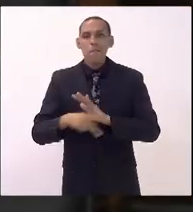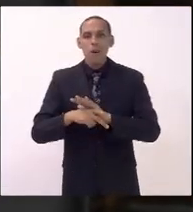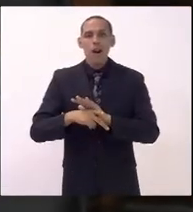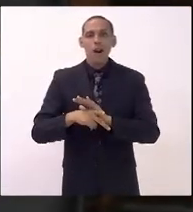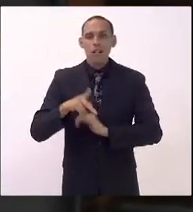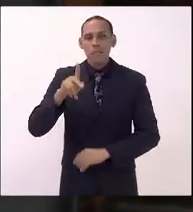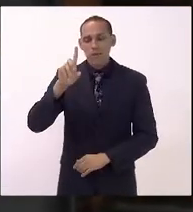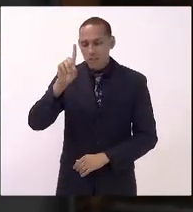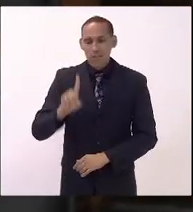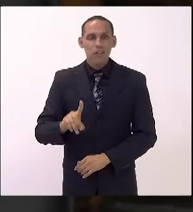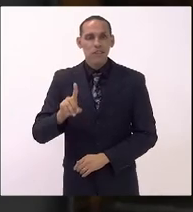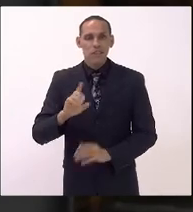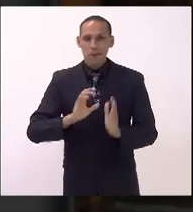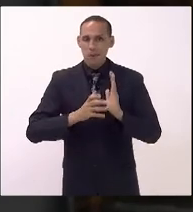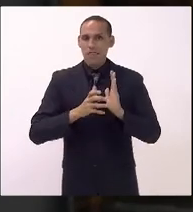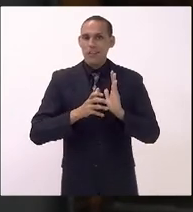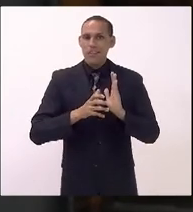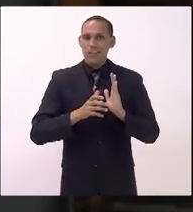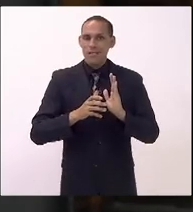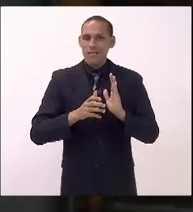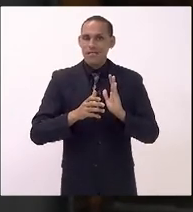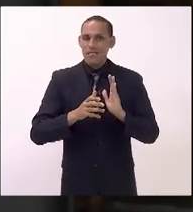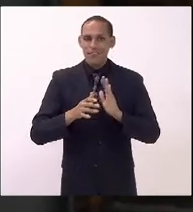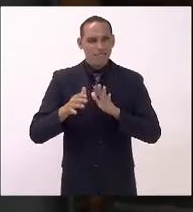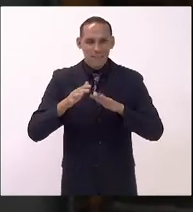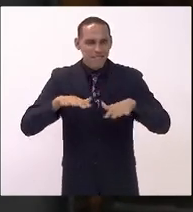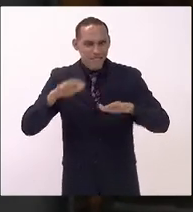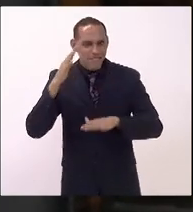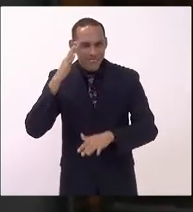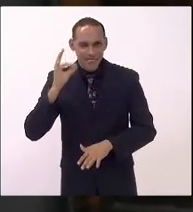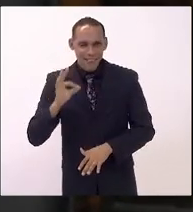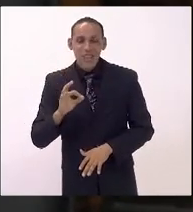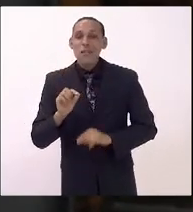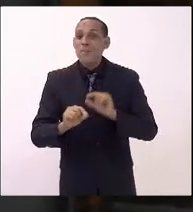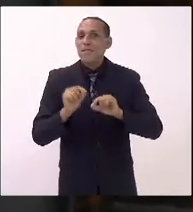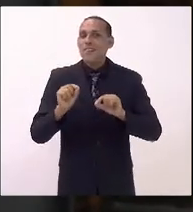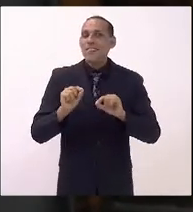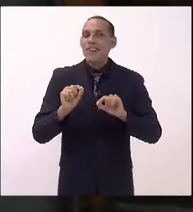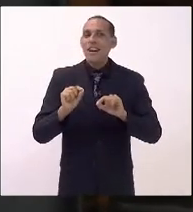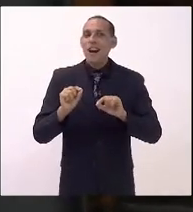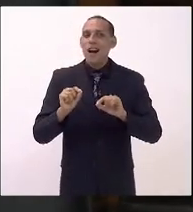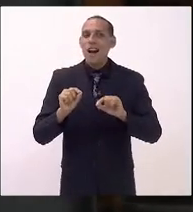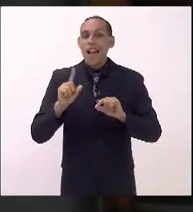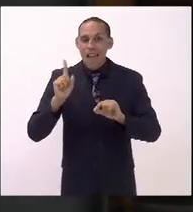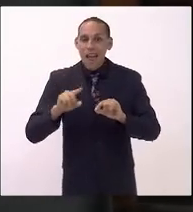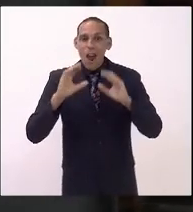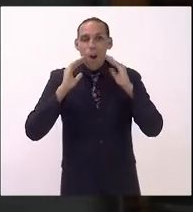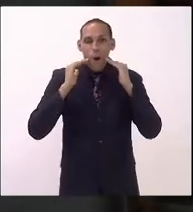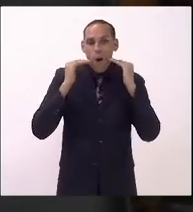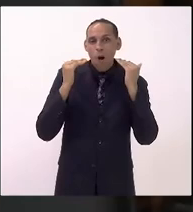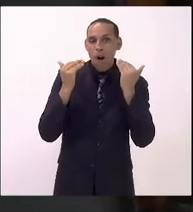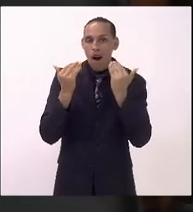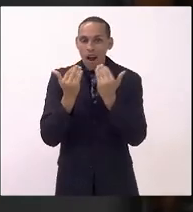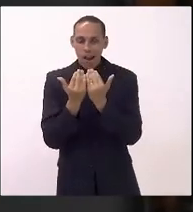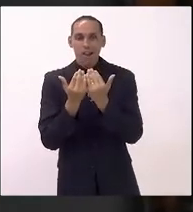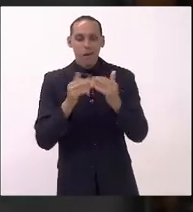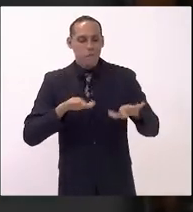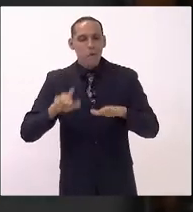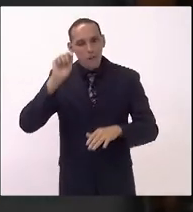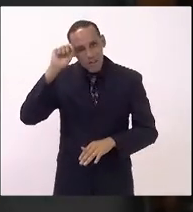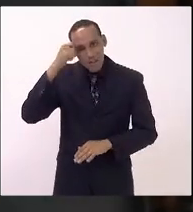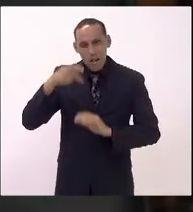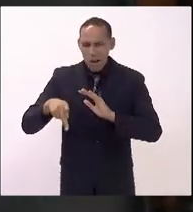partidária. Vocês não estão entendendo. Porque foi o Congresso do Movimento Negro do PDT, que é um organismo